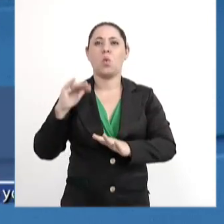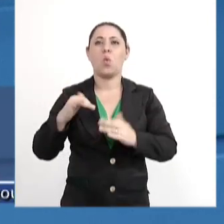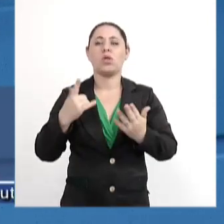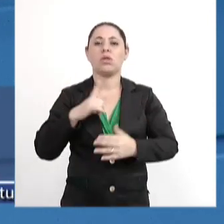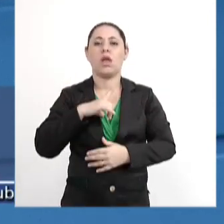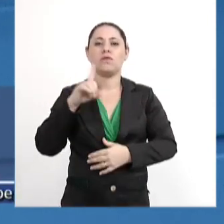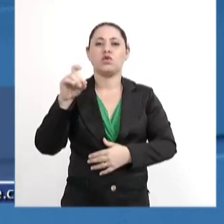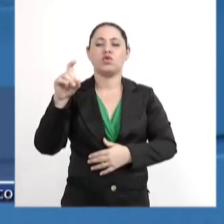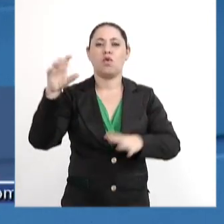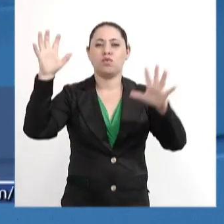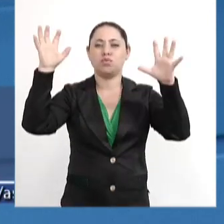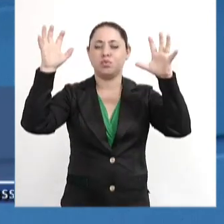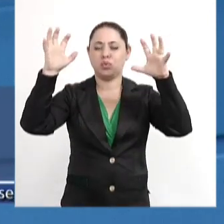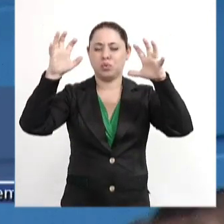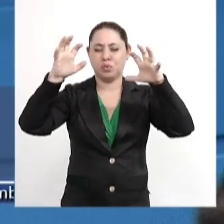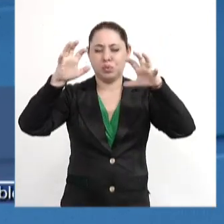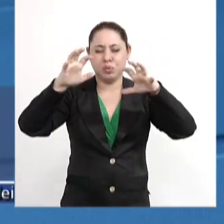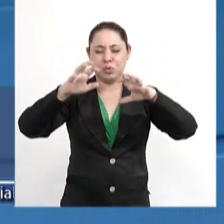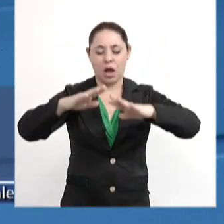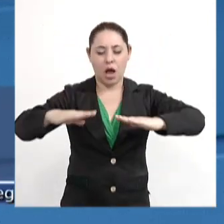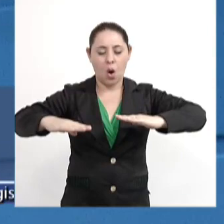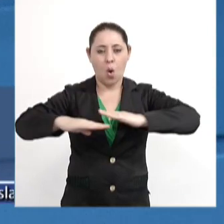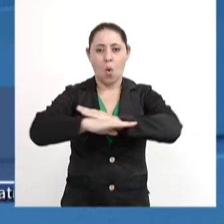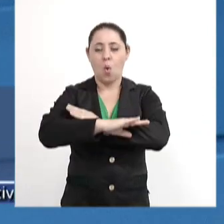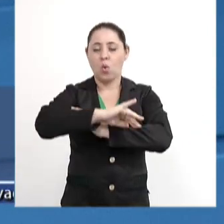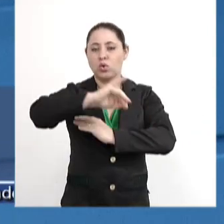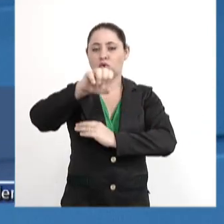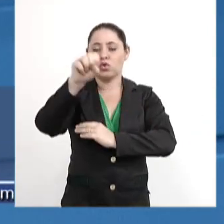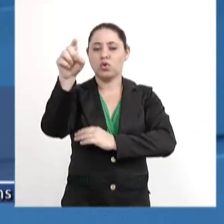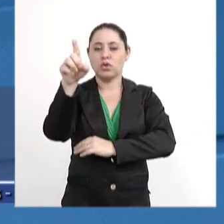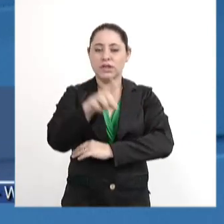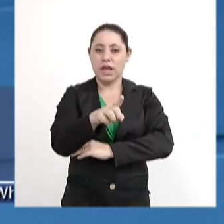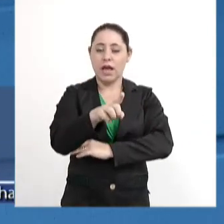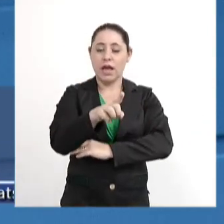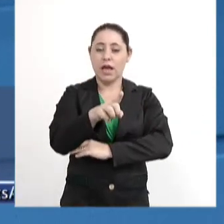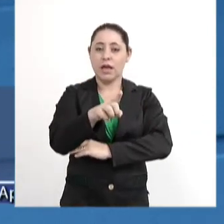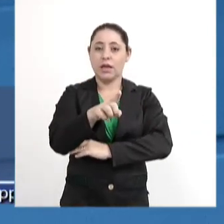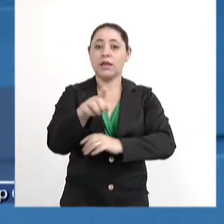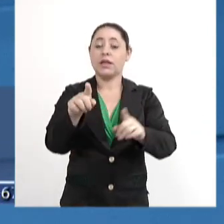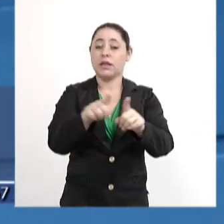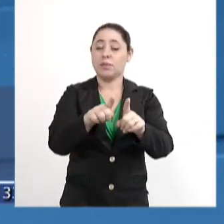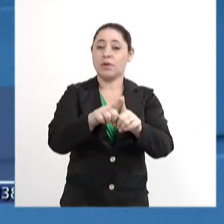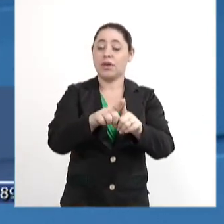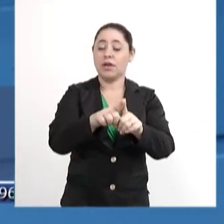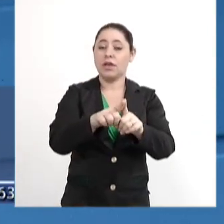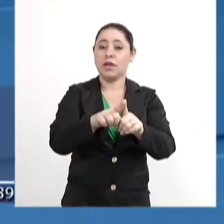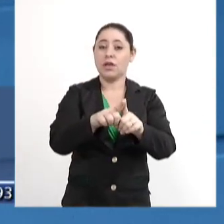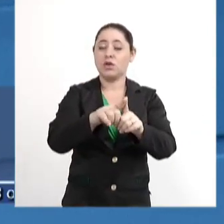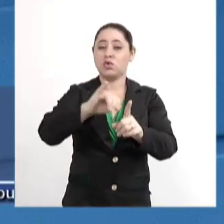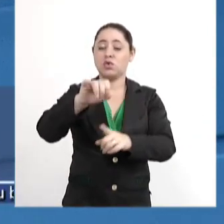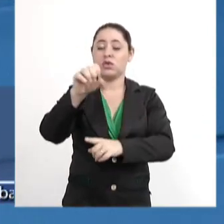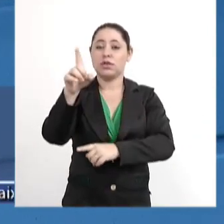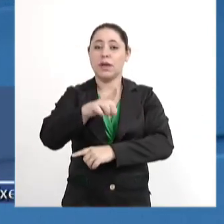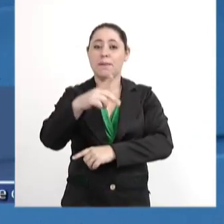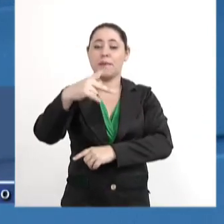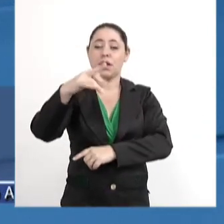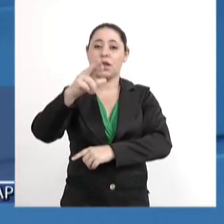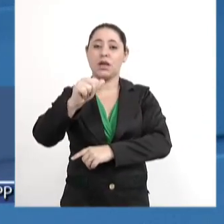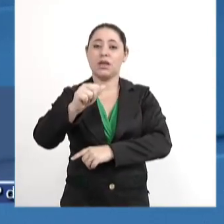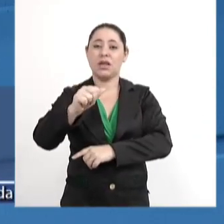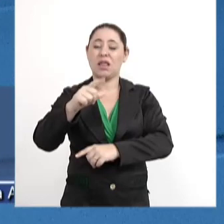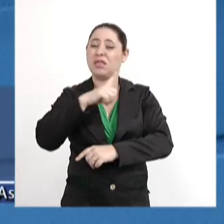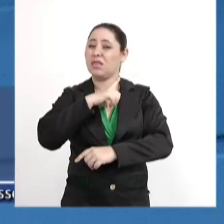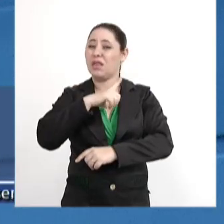fortes chuvas, o trecho entre a rua José Corrêa de Almeida e a rua Vitório José Pederi ficou alagado, que causou transtornos e prejuízo